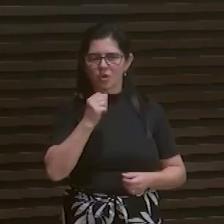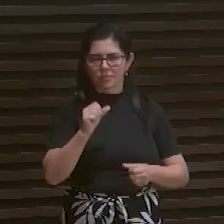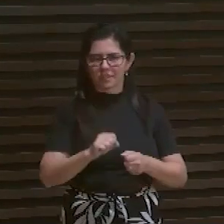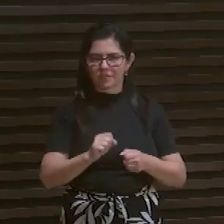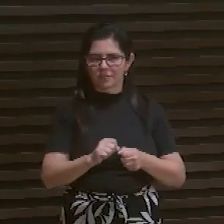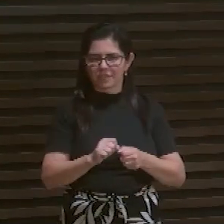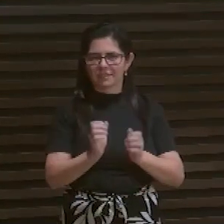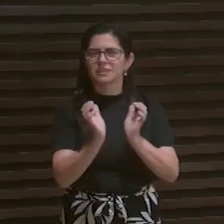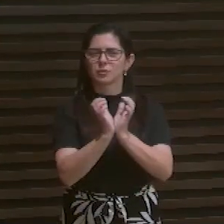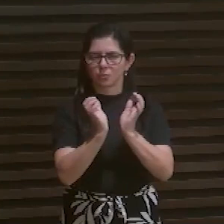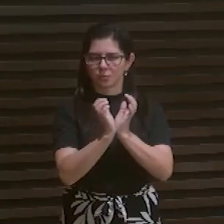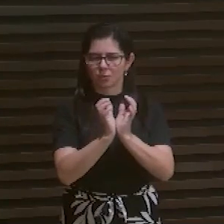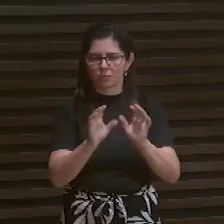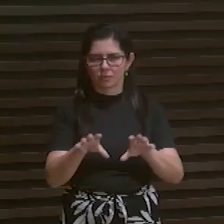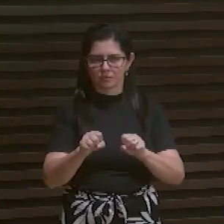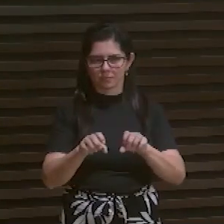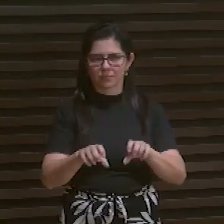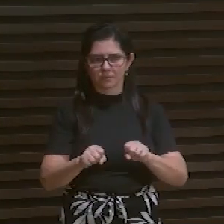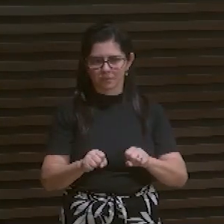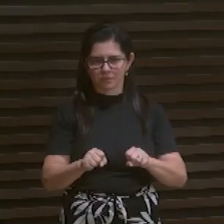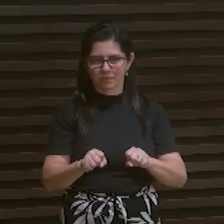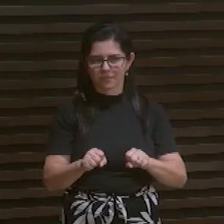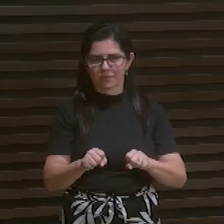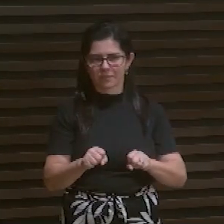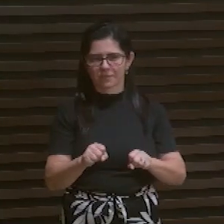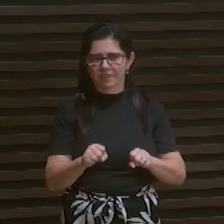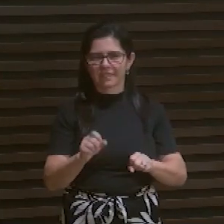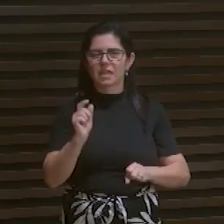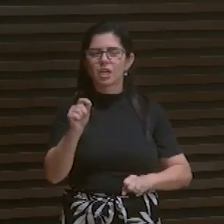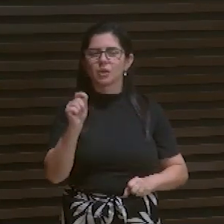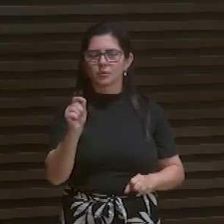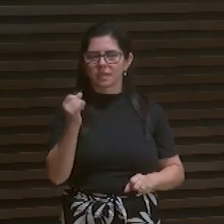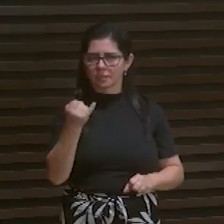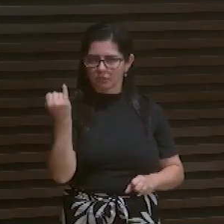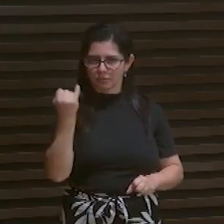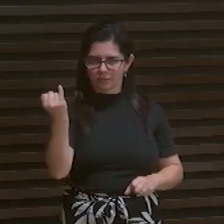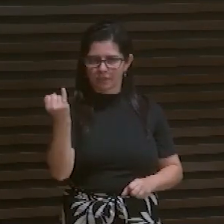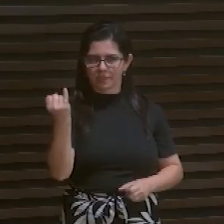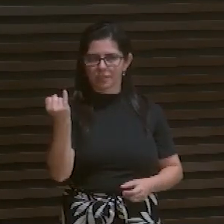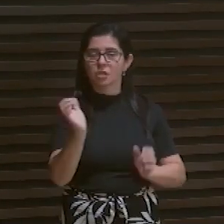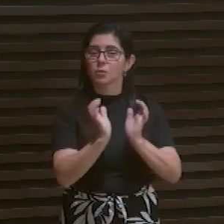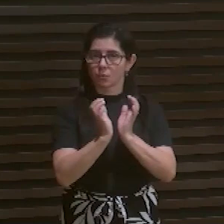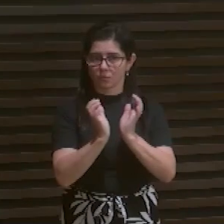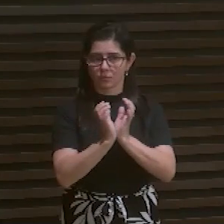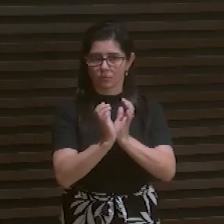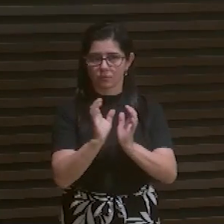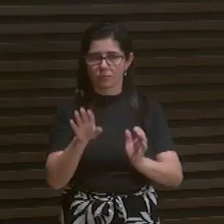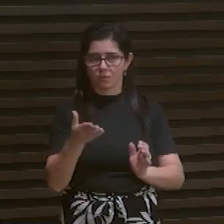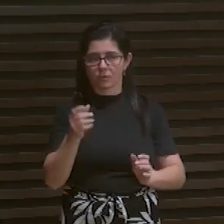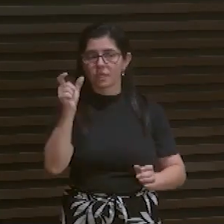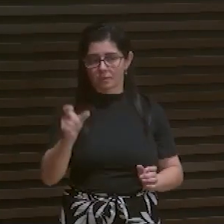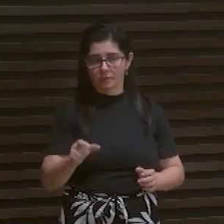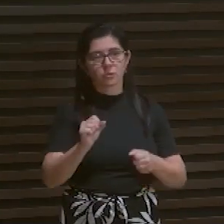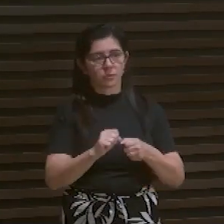roda que eu não lembro o nome? Por que a gente olha? A gente olha para o machado e fala, nossa, esse machado corta